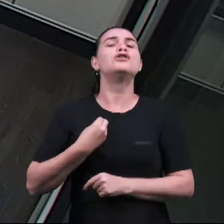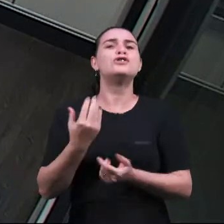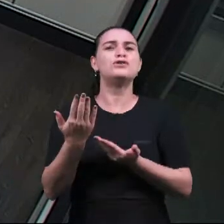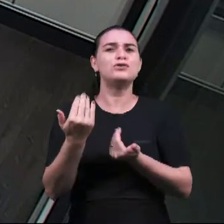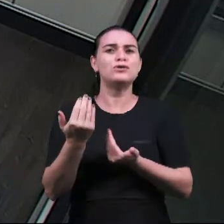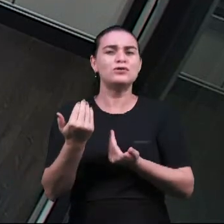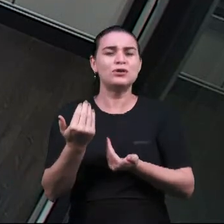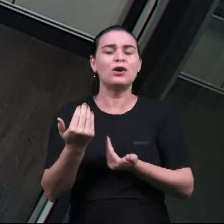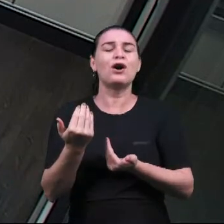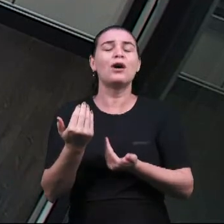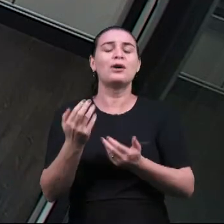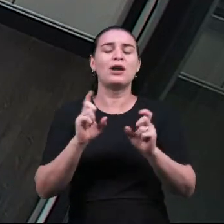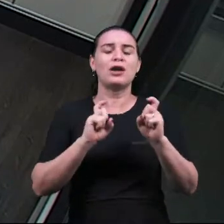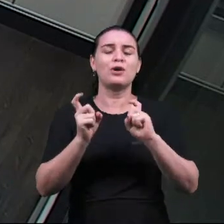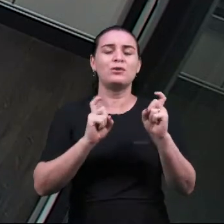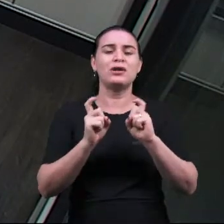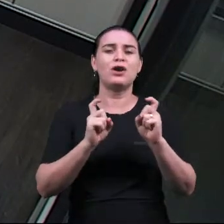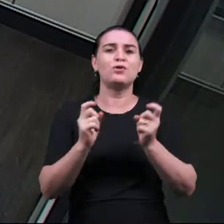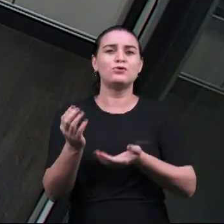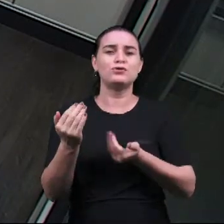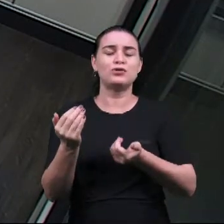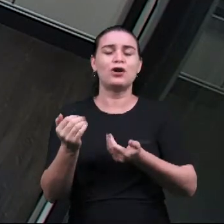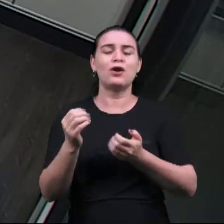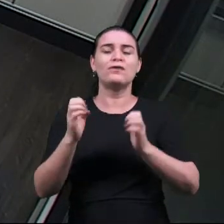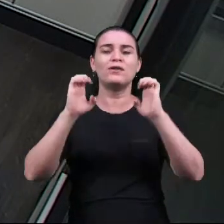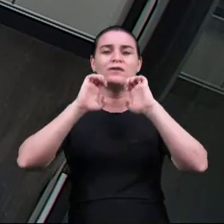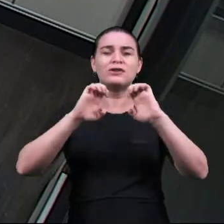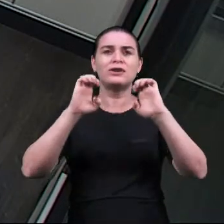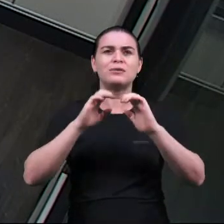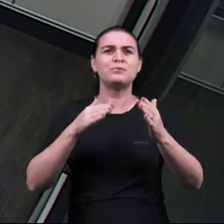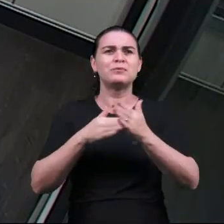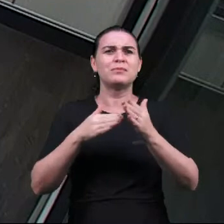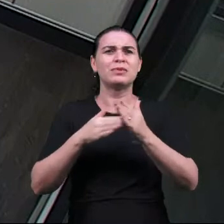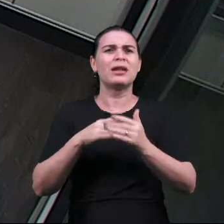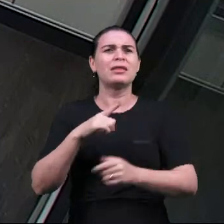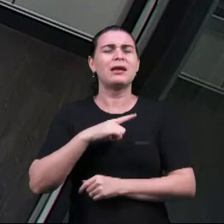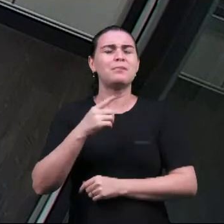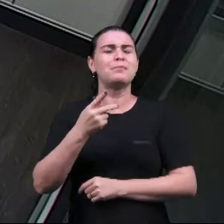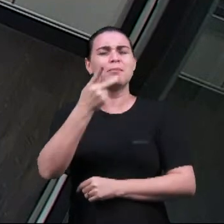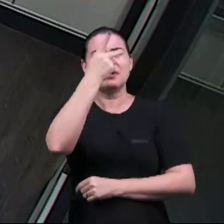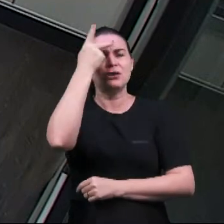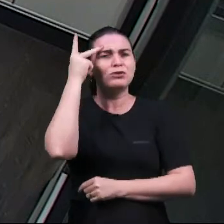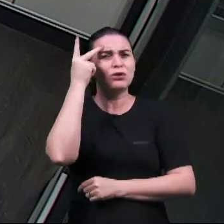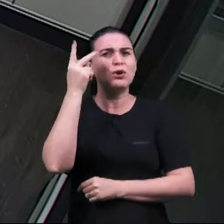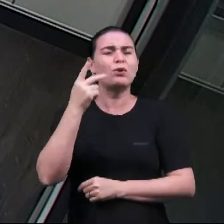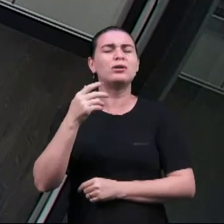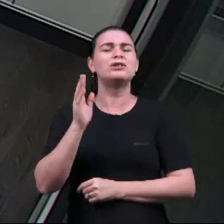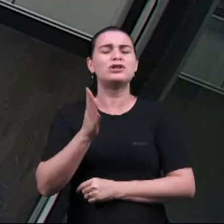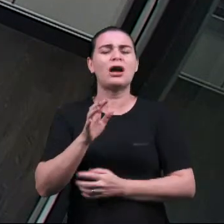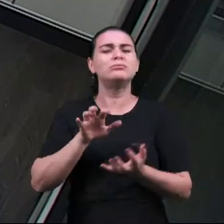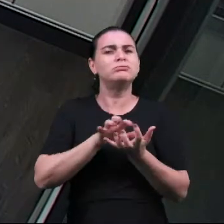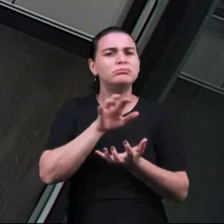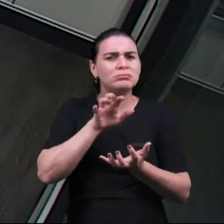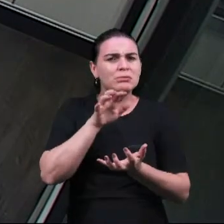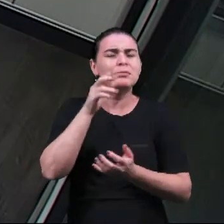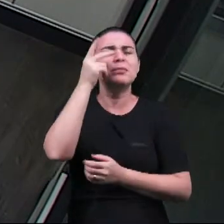Eu estive ali olhando, eu vi pessoas de meia idade, sim, pessoas idosas. Sim.